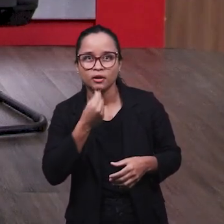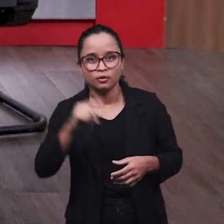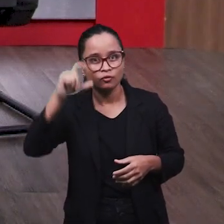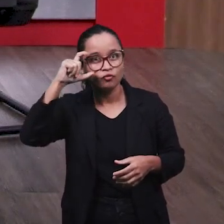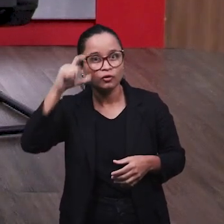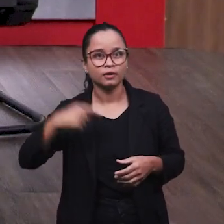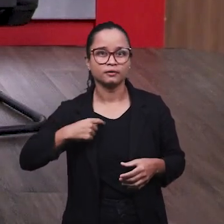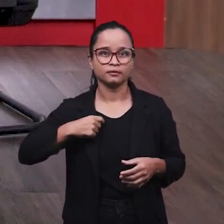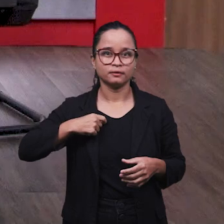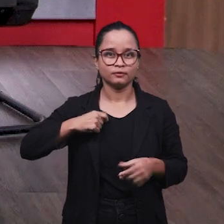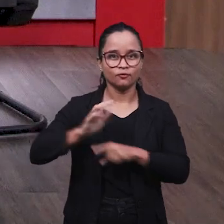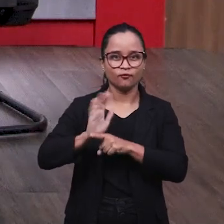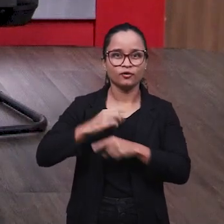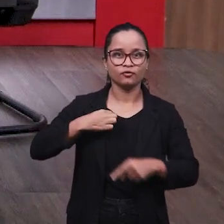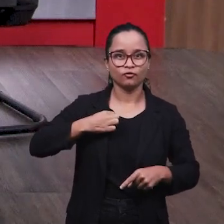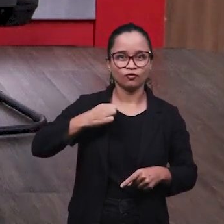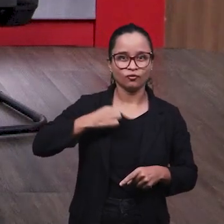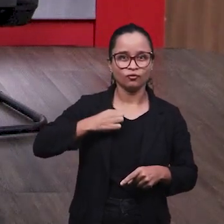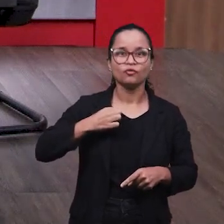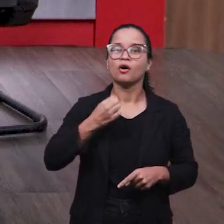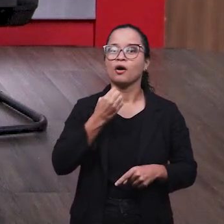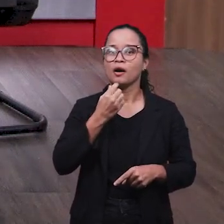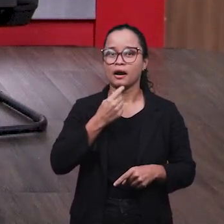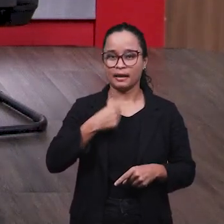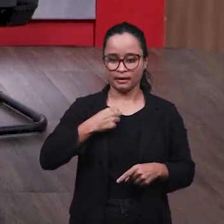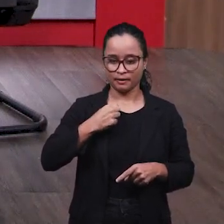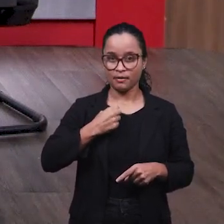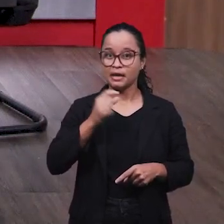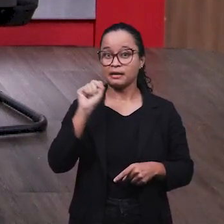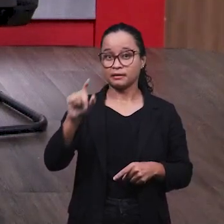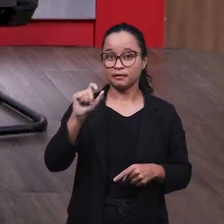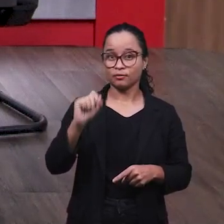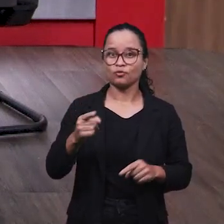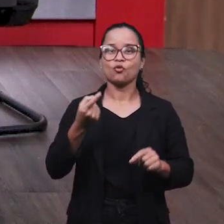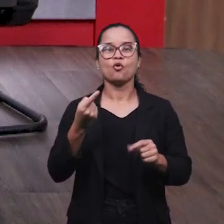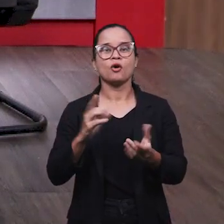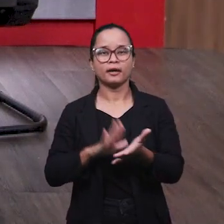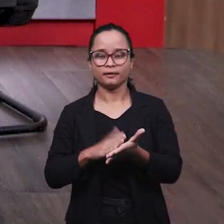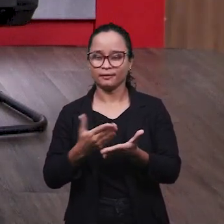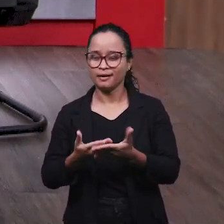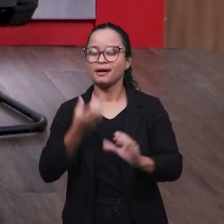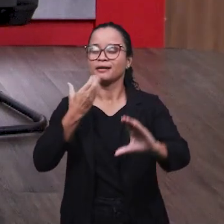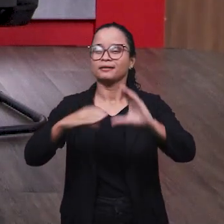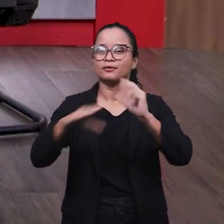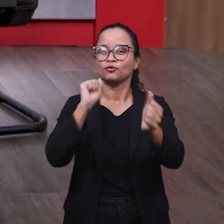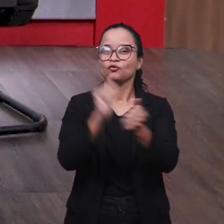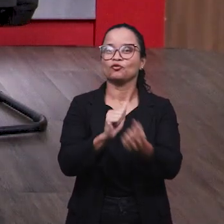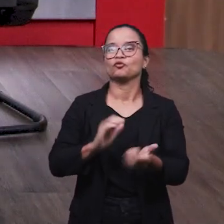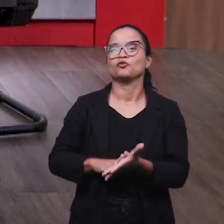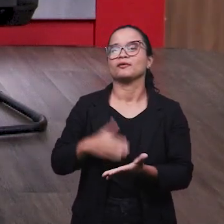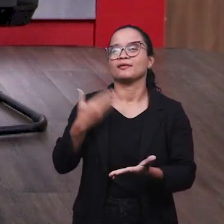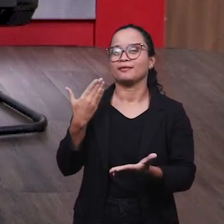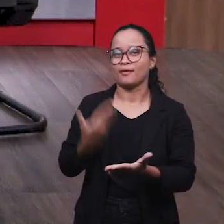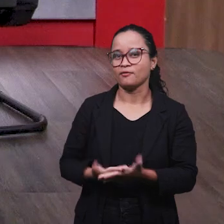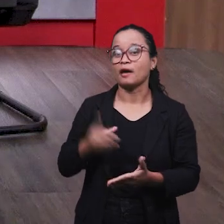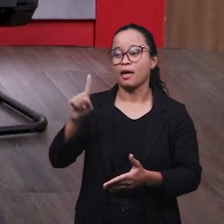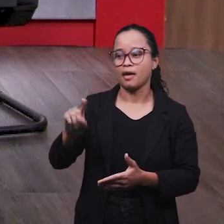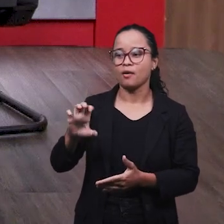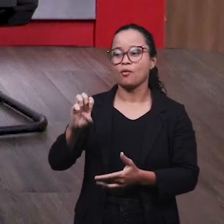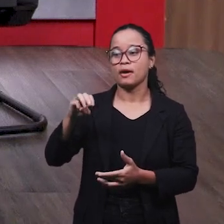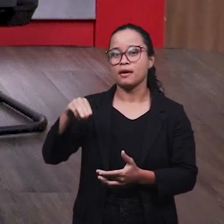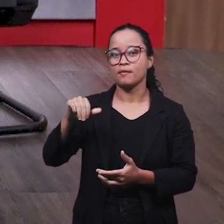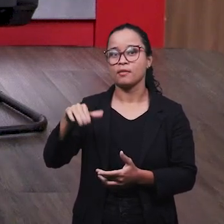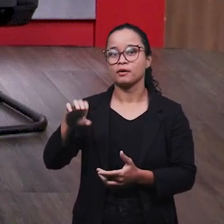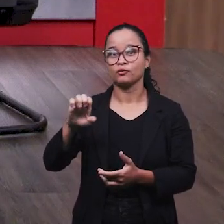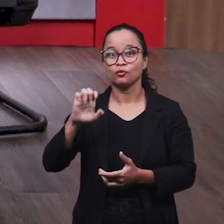com uma camisa azul, é o Emanuel agora interpretando, cantando junto com os intérpretes. E para você ver essa preocupação de que a pessoa